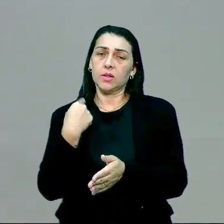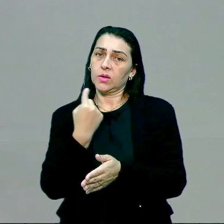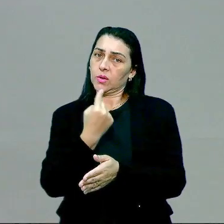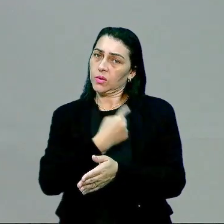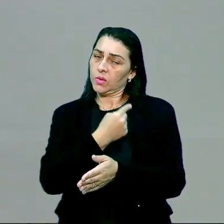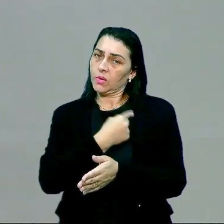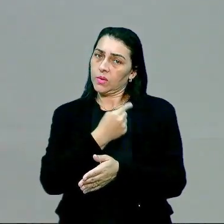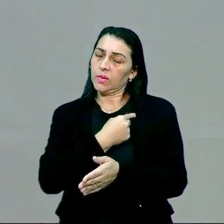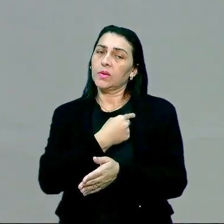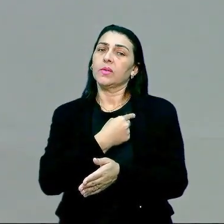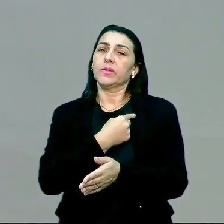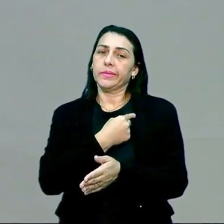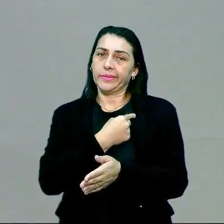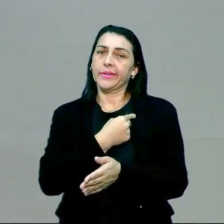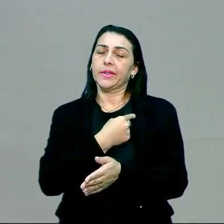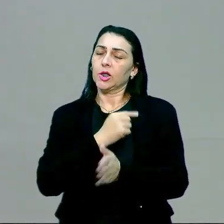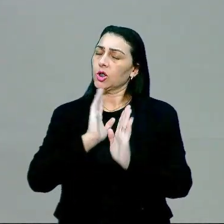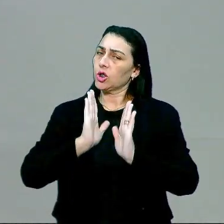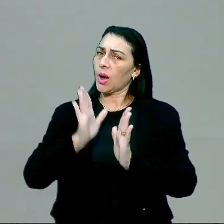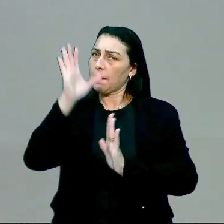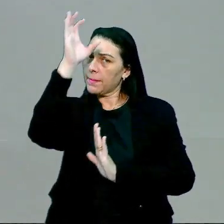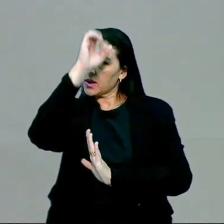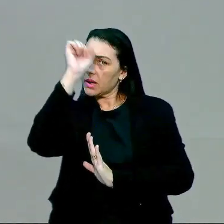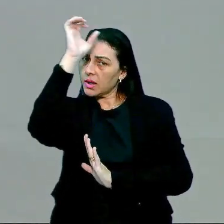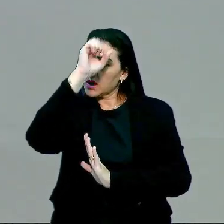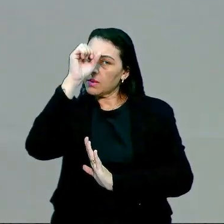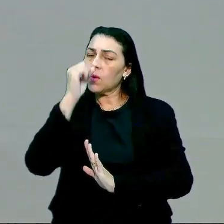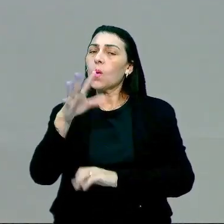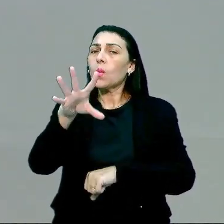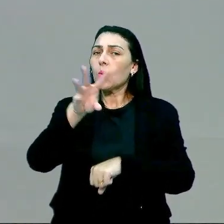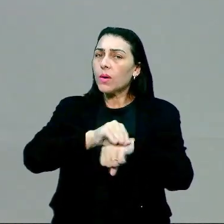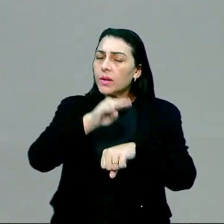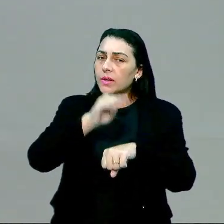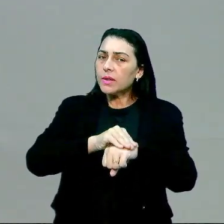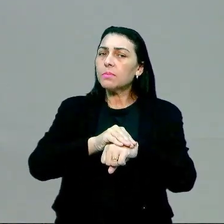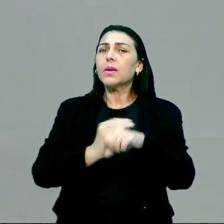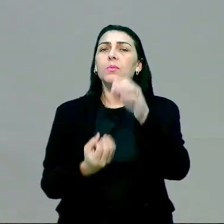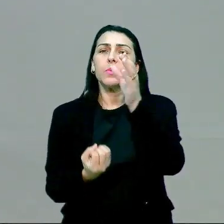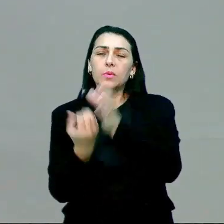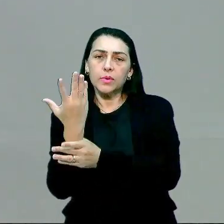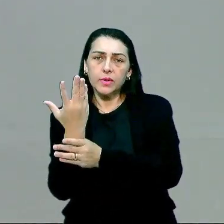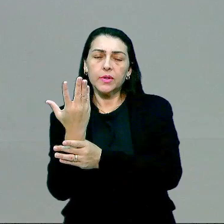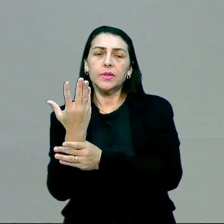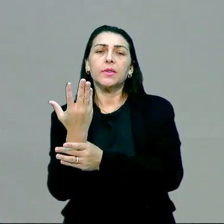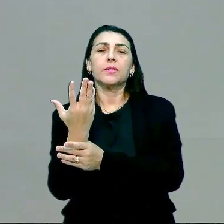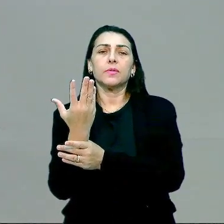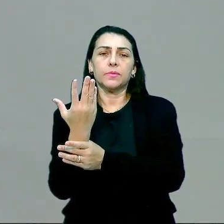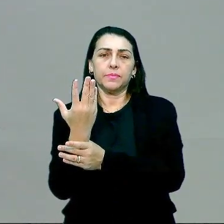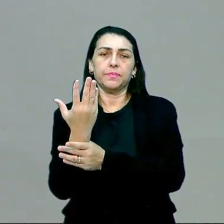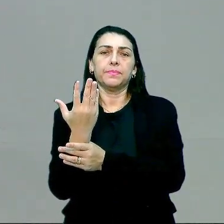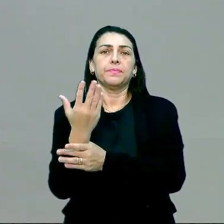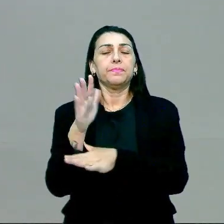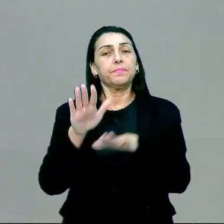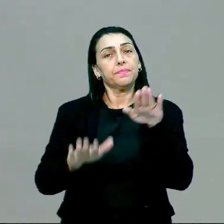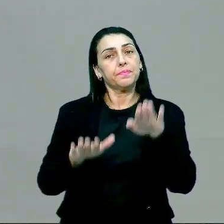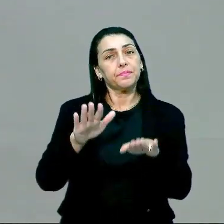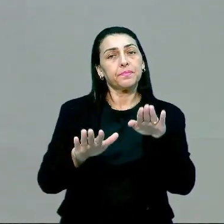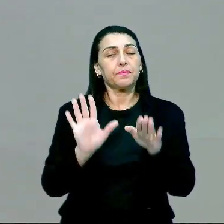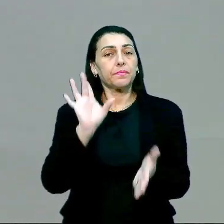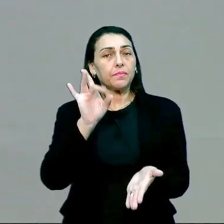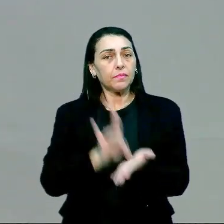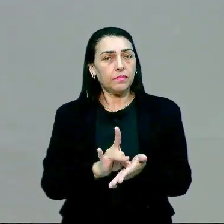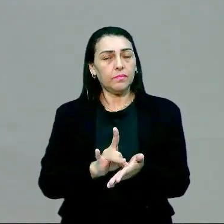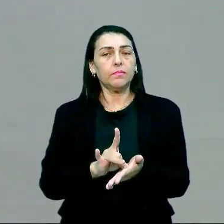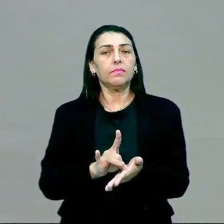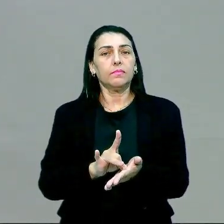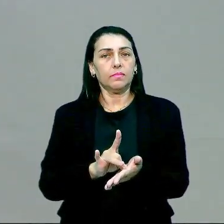nossas considerações, aquilo que nós aprendemos, o conhecimento produzido a respeito de uma determinada realidade,